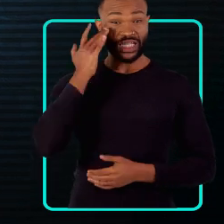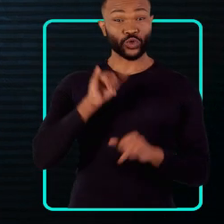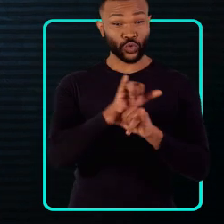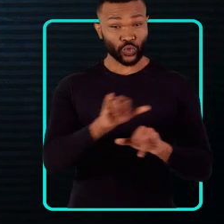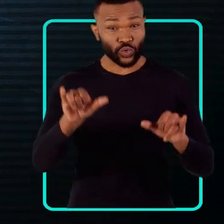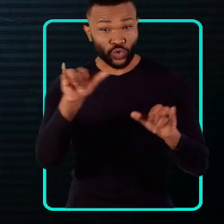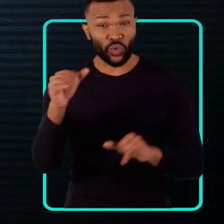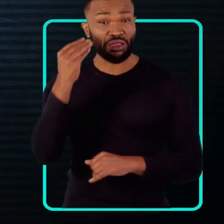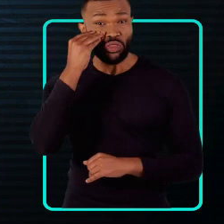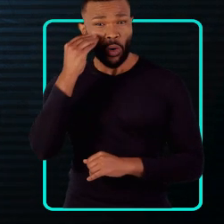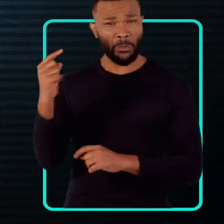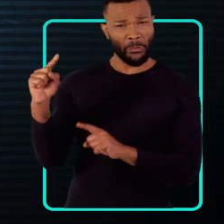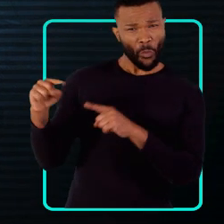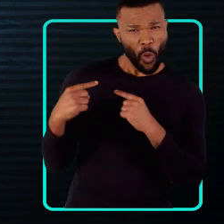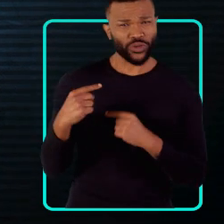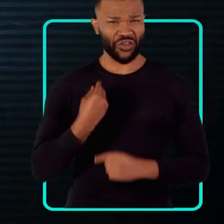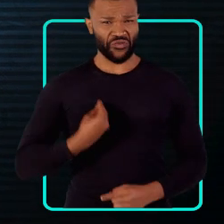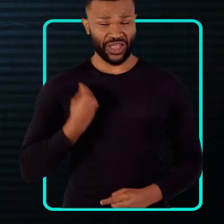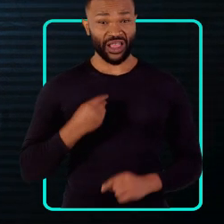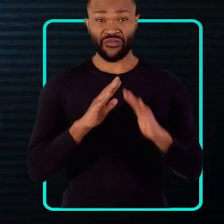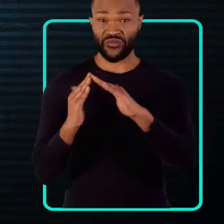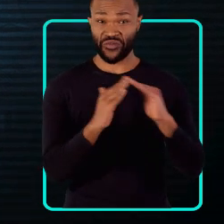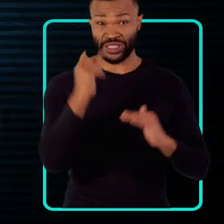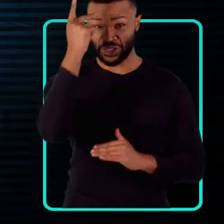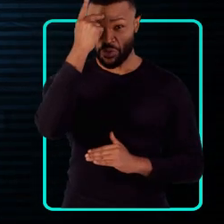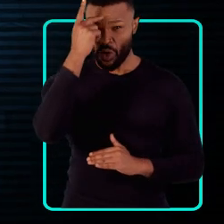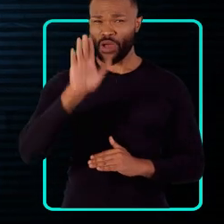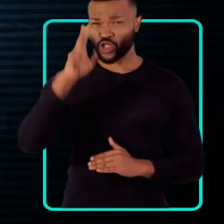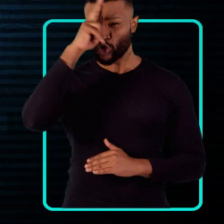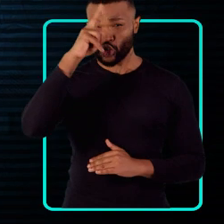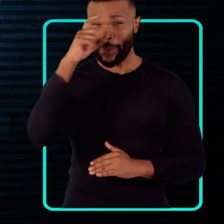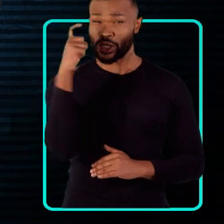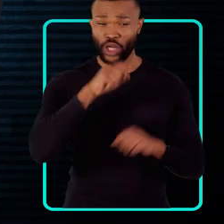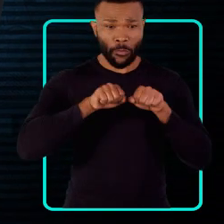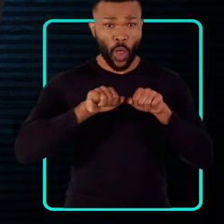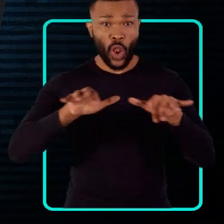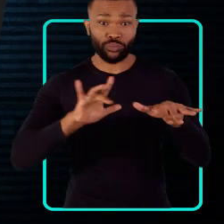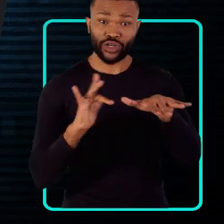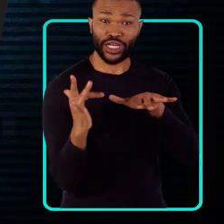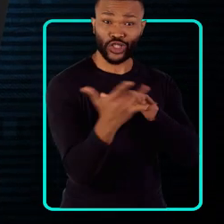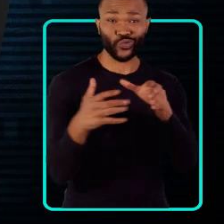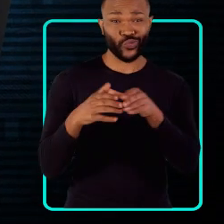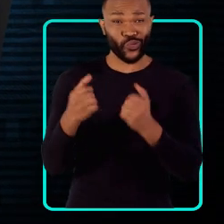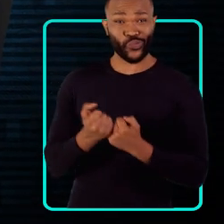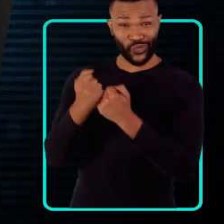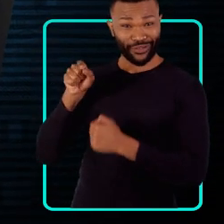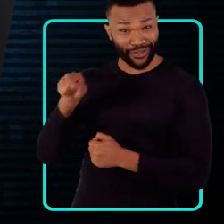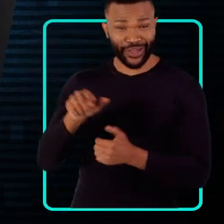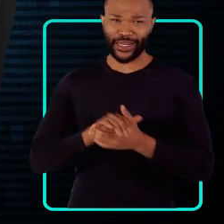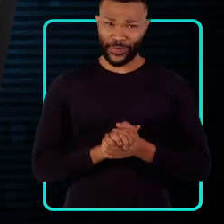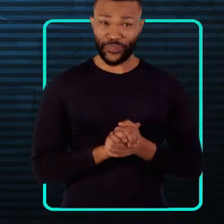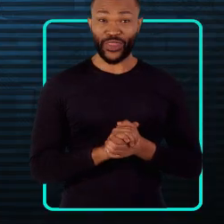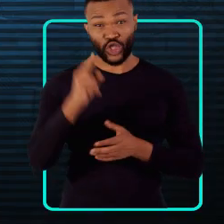Tarcísio disse ter sofrido um atentado em uma favela de São Paulo e a versão se espalhou rapidamente pelas redes dos seus